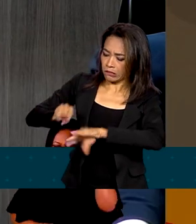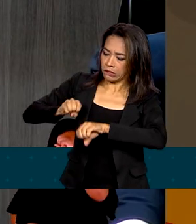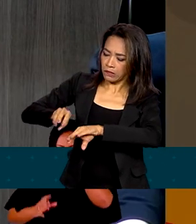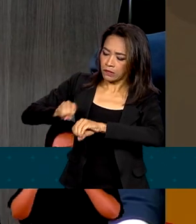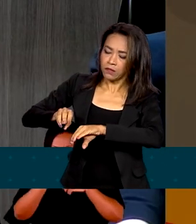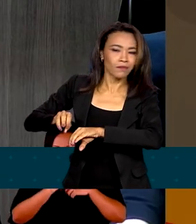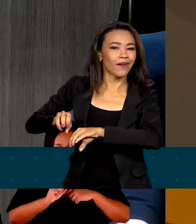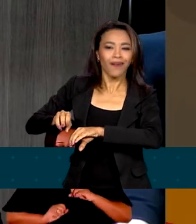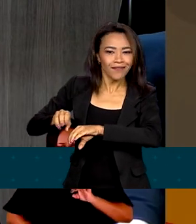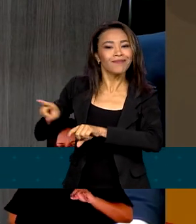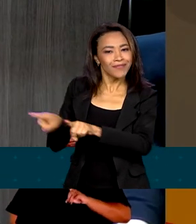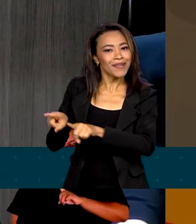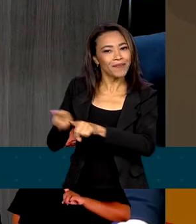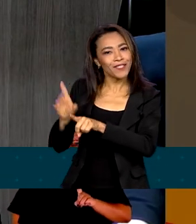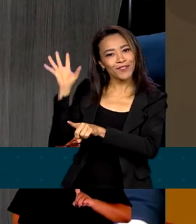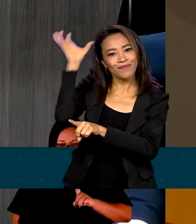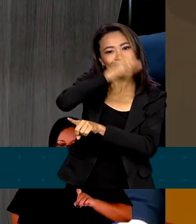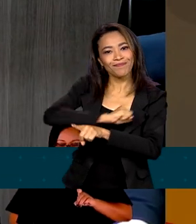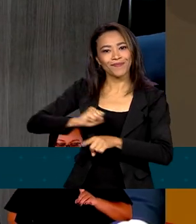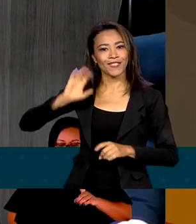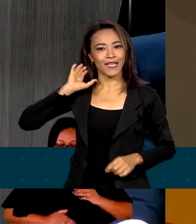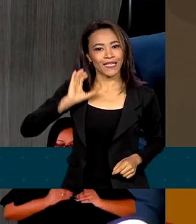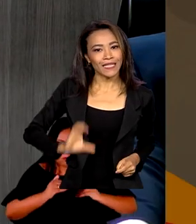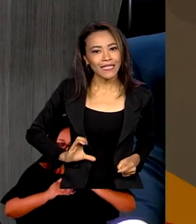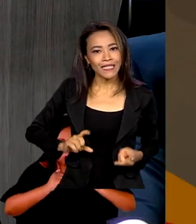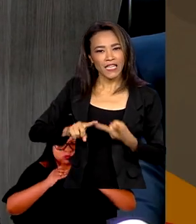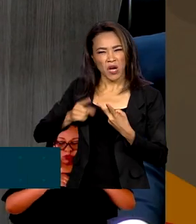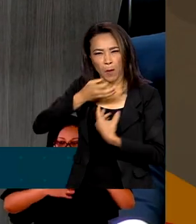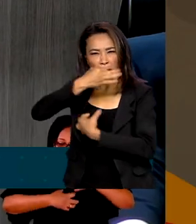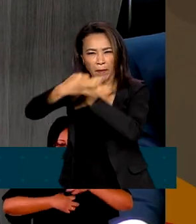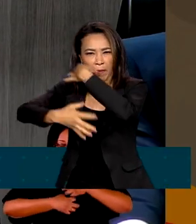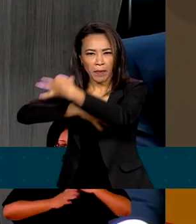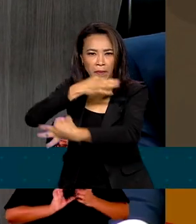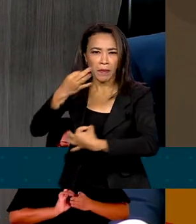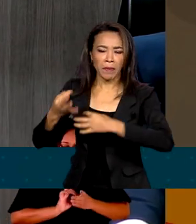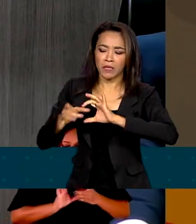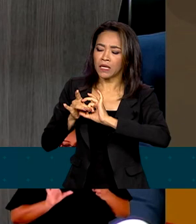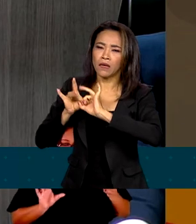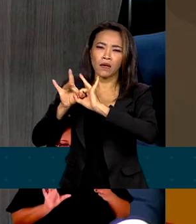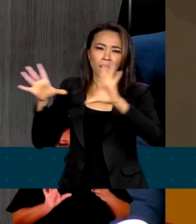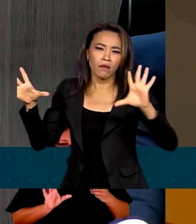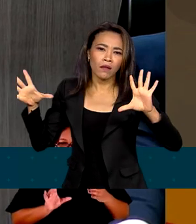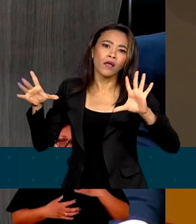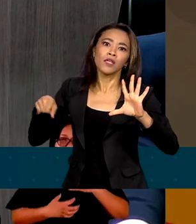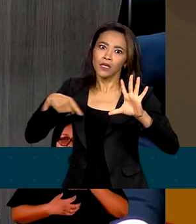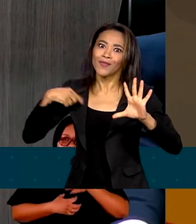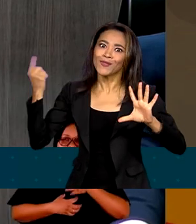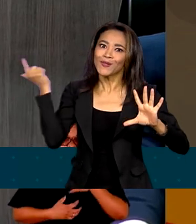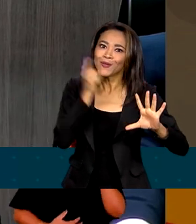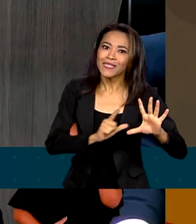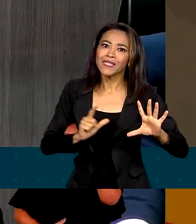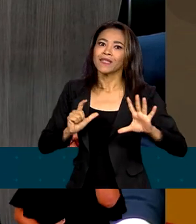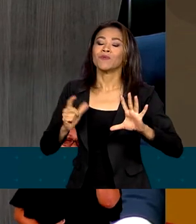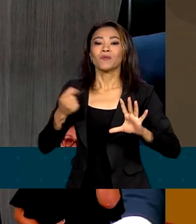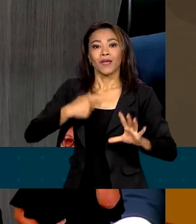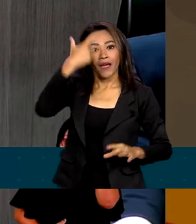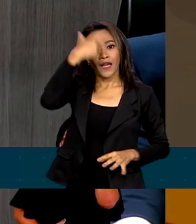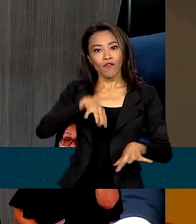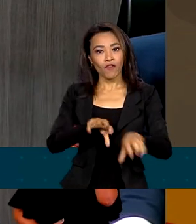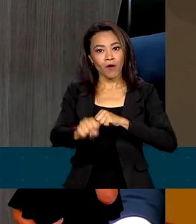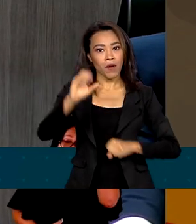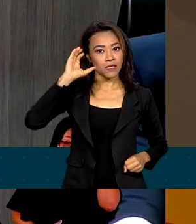construir cidadania, é um ambiente de crítica, é um ambiente de liberdade, é um ambiente que podemos formar cidadãos para